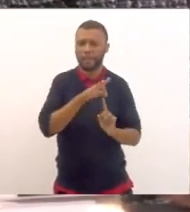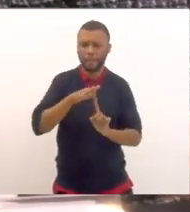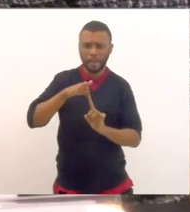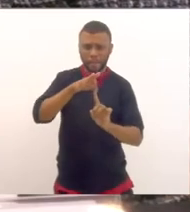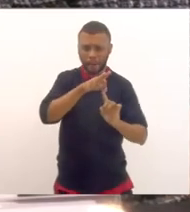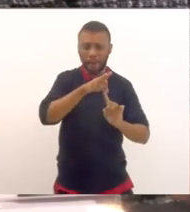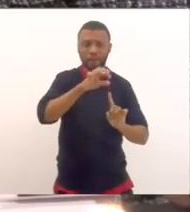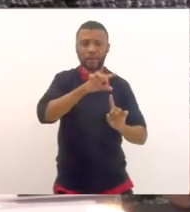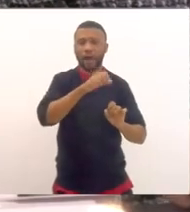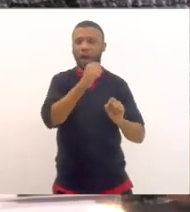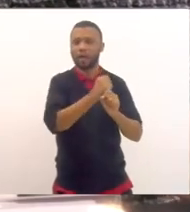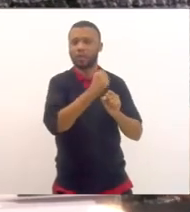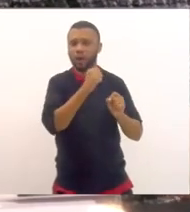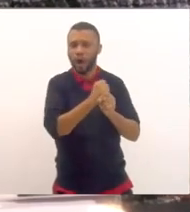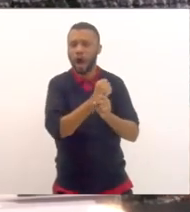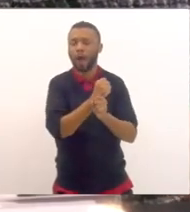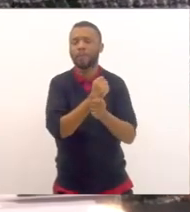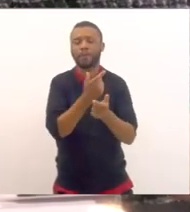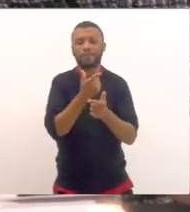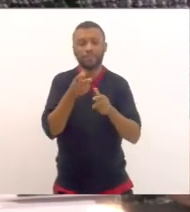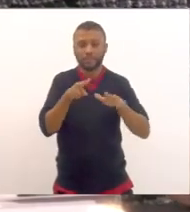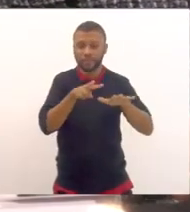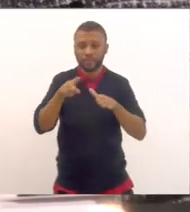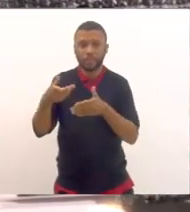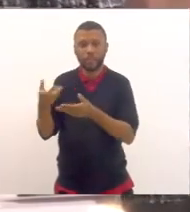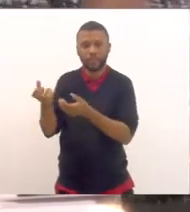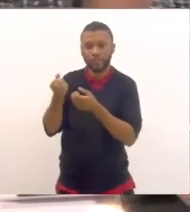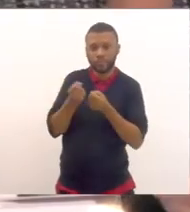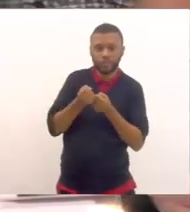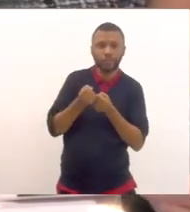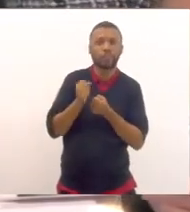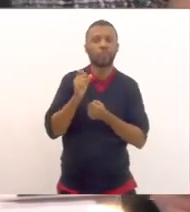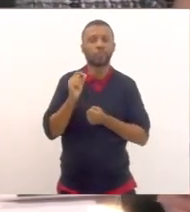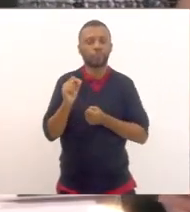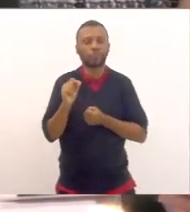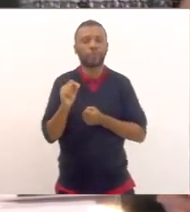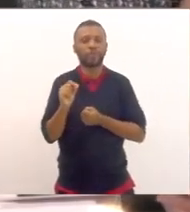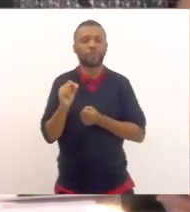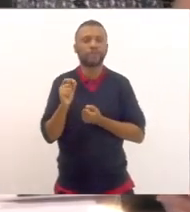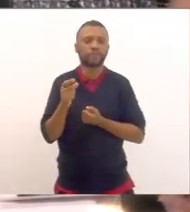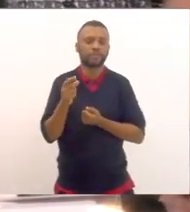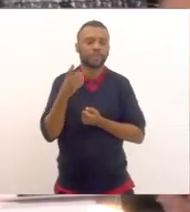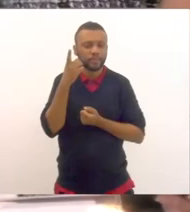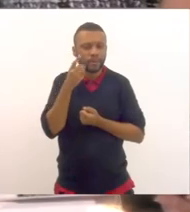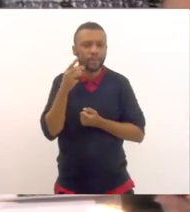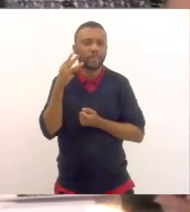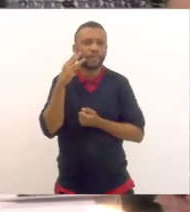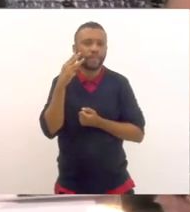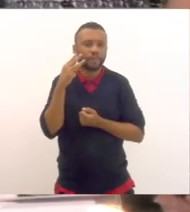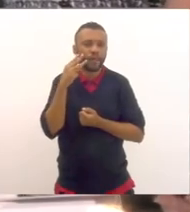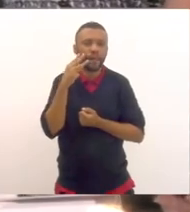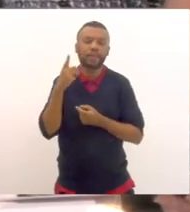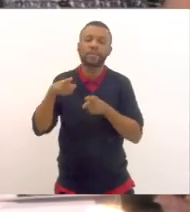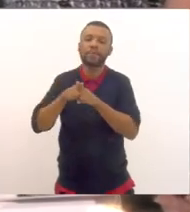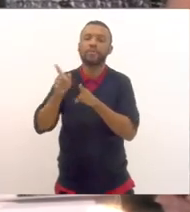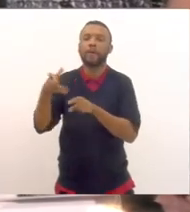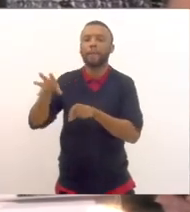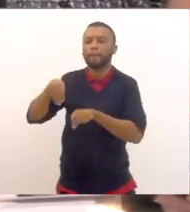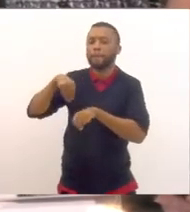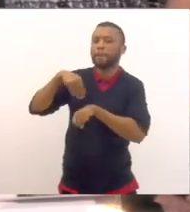o que recebi essa semana Deputado waldeck Carneiro e vou lhe passar